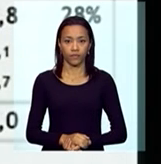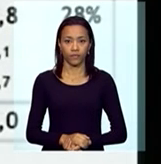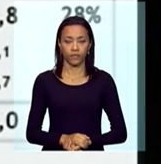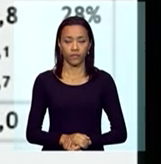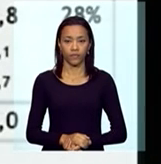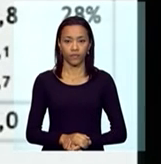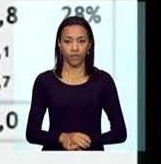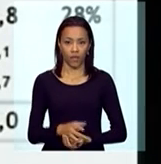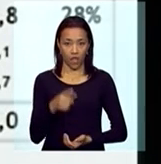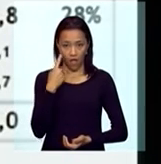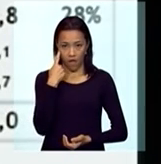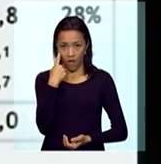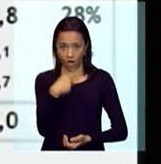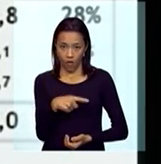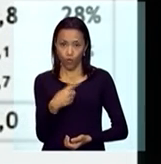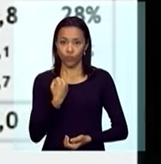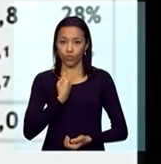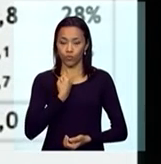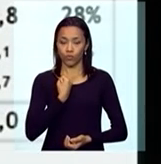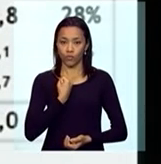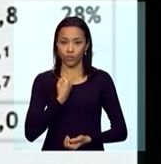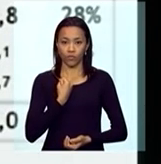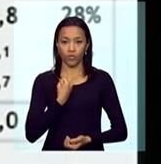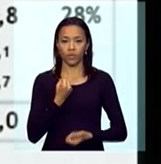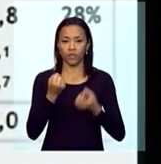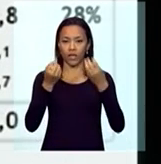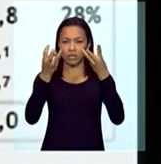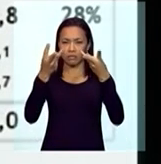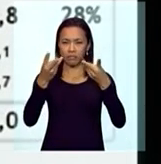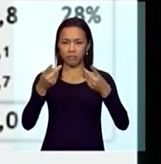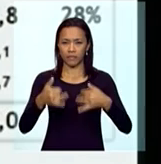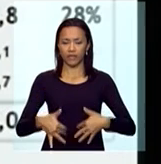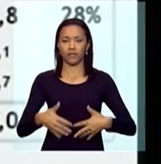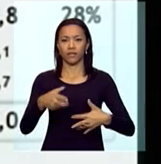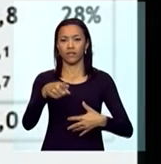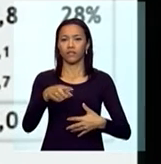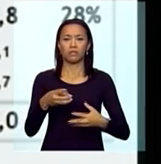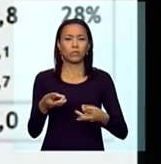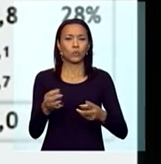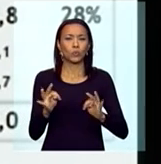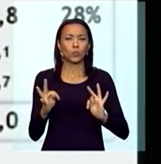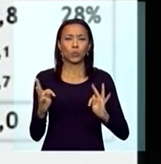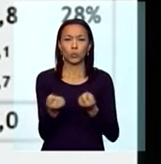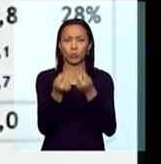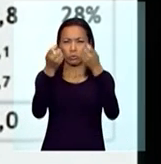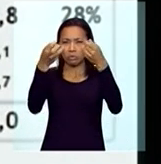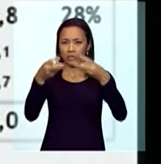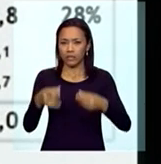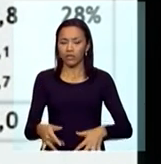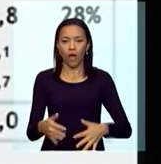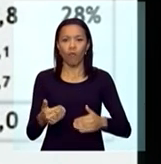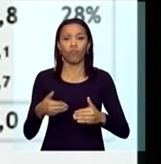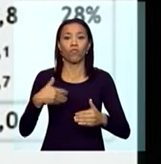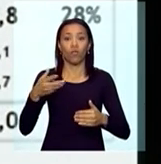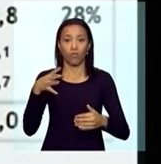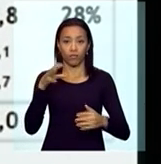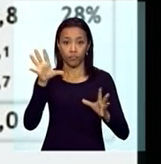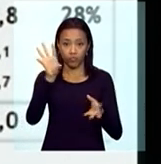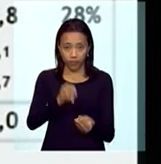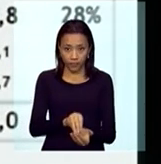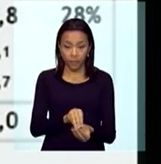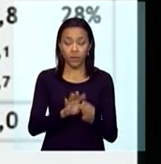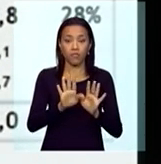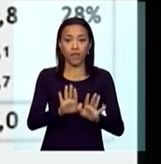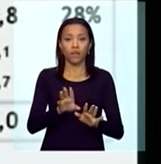Aí estão os números segmentados, eu não vou aqui detalhar para a gente avançar um pouco mais, mas a